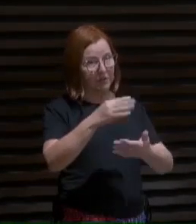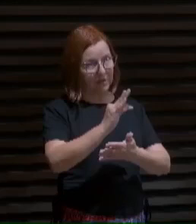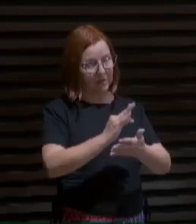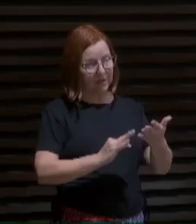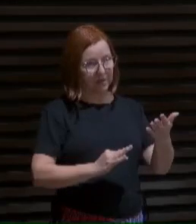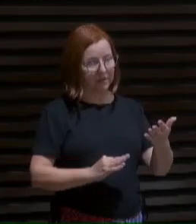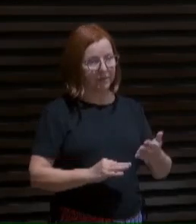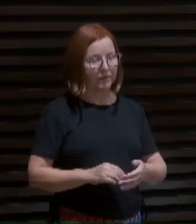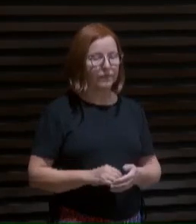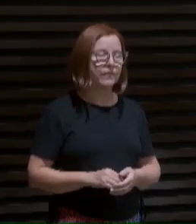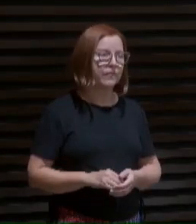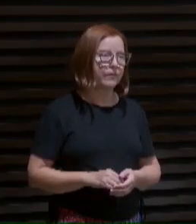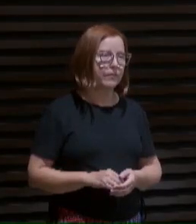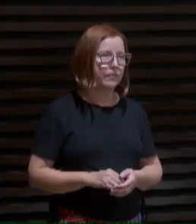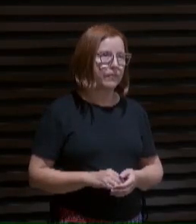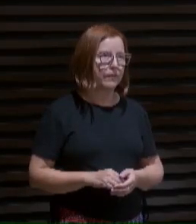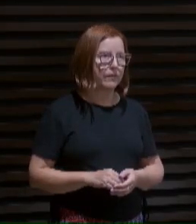ele usa essa palavra,